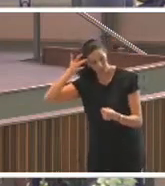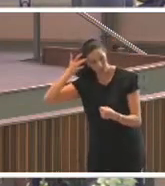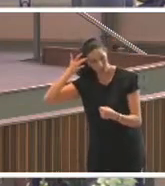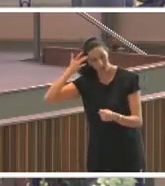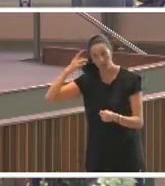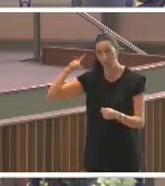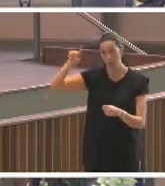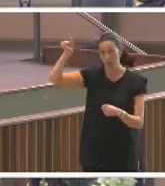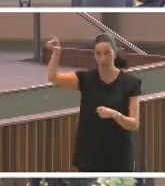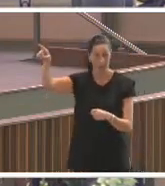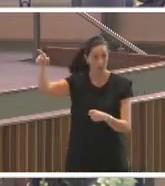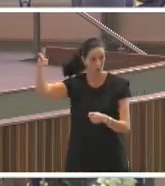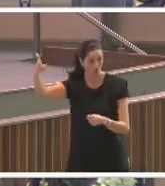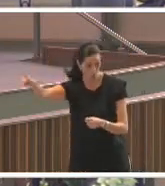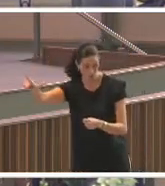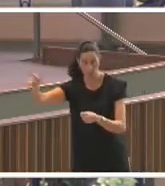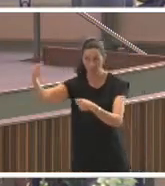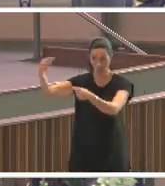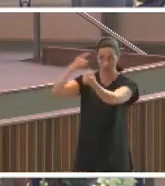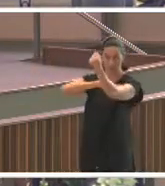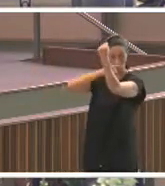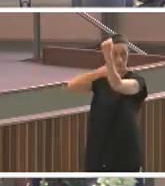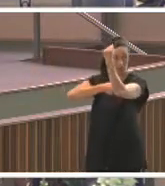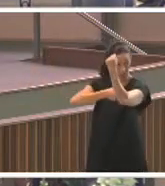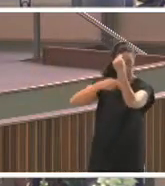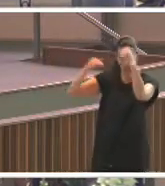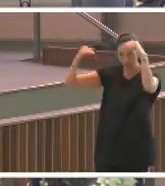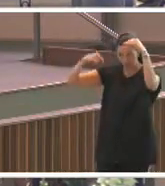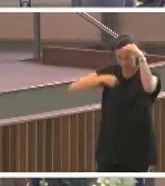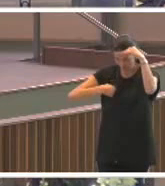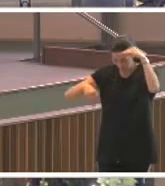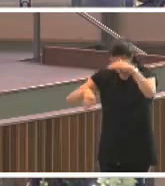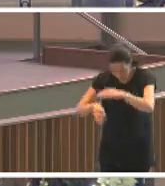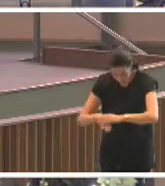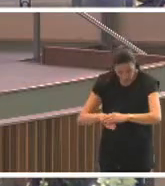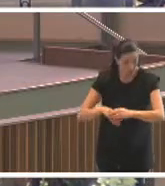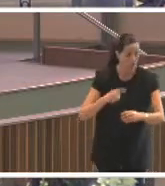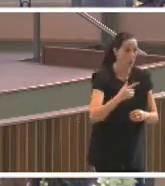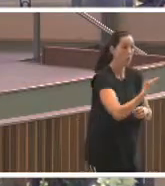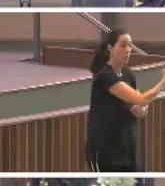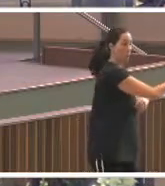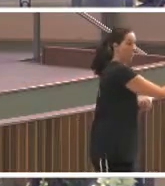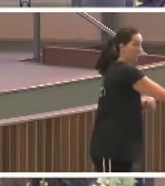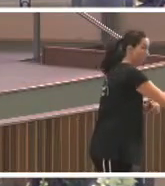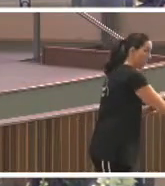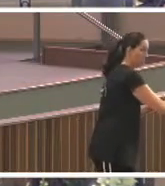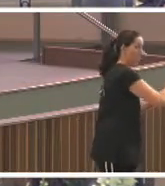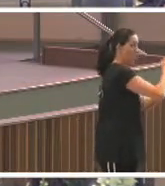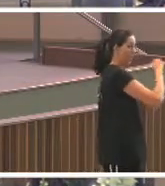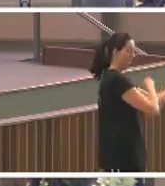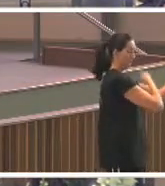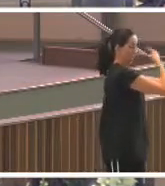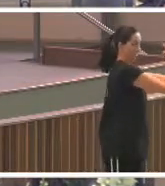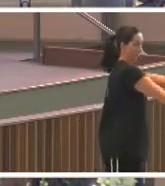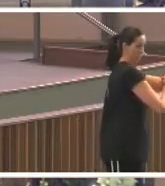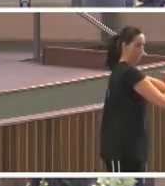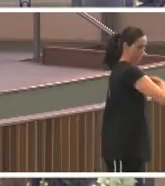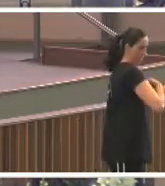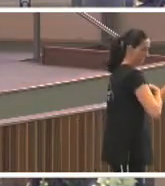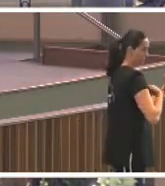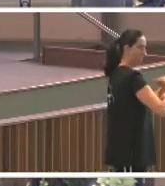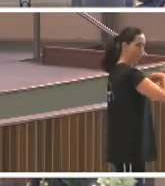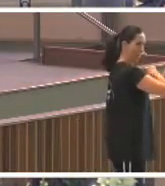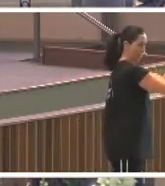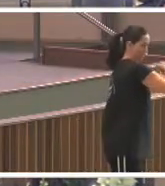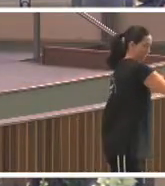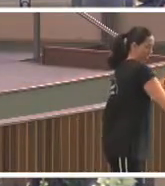outros, e todos estamos debaixo da autoridade suprema do Senhor Jesus Cristo, e todos somos